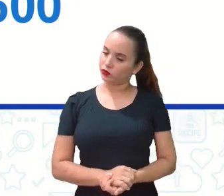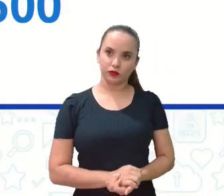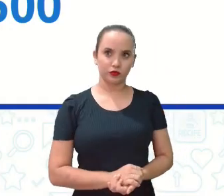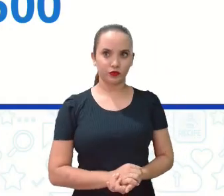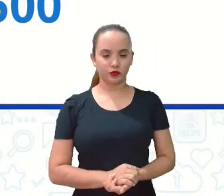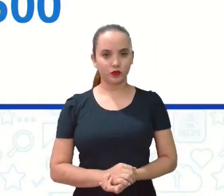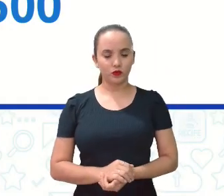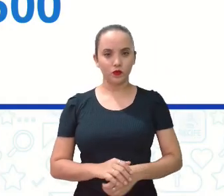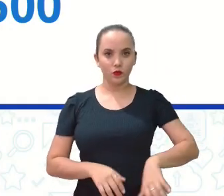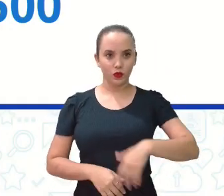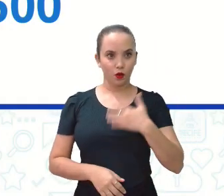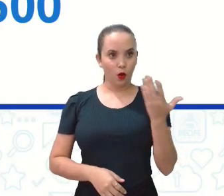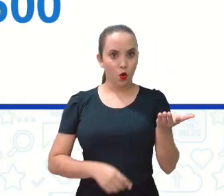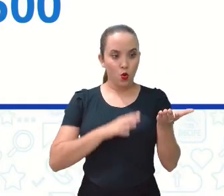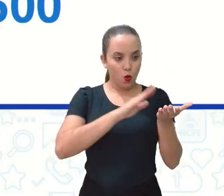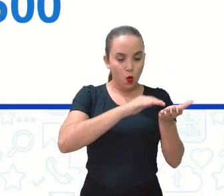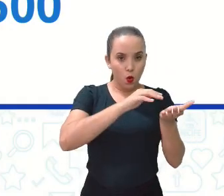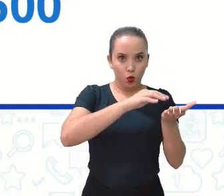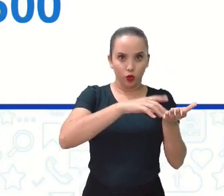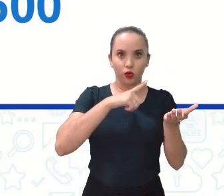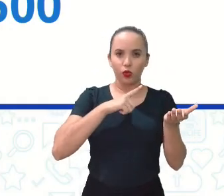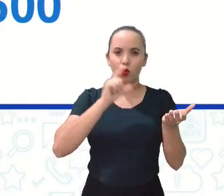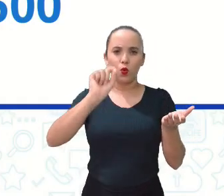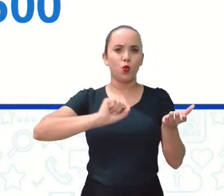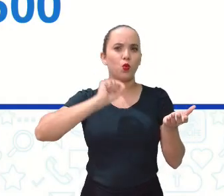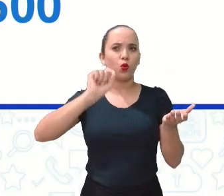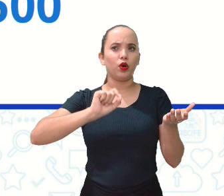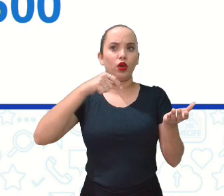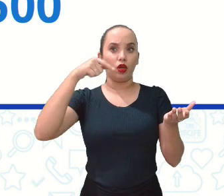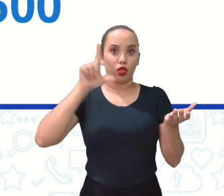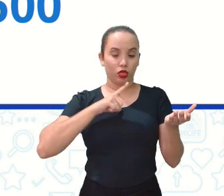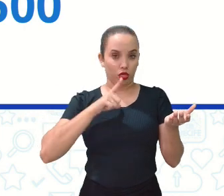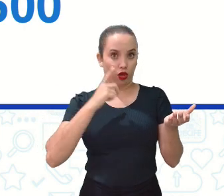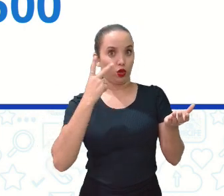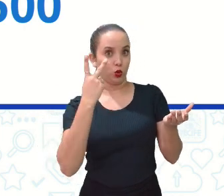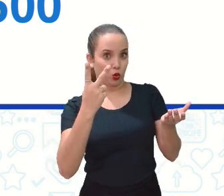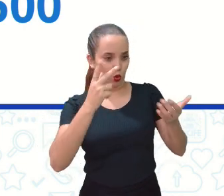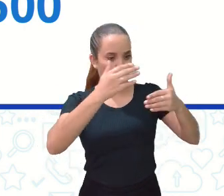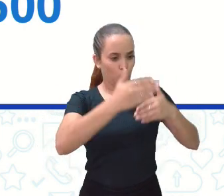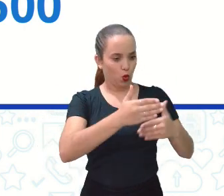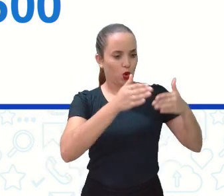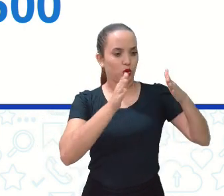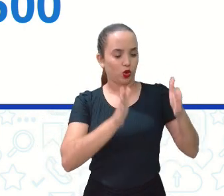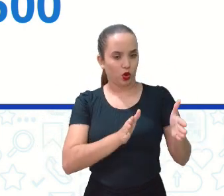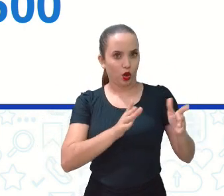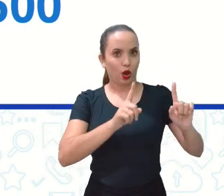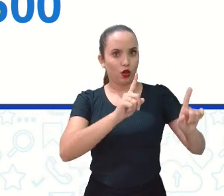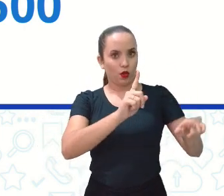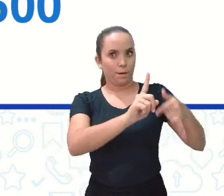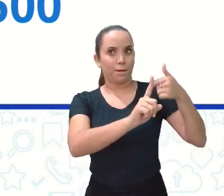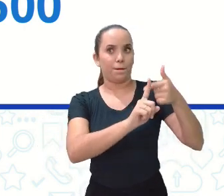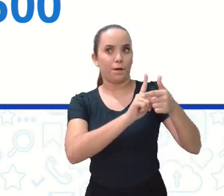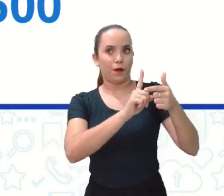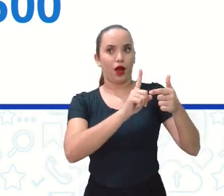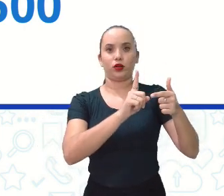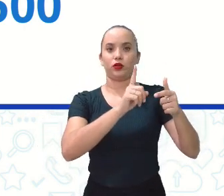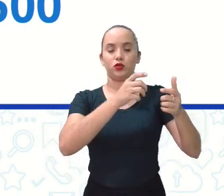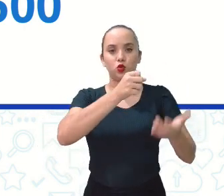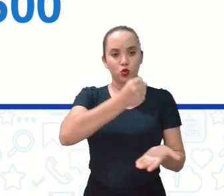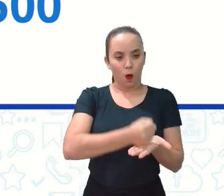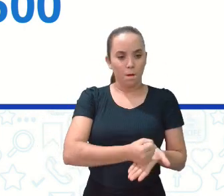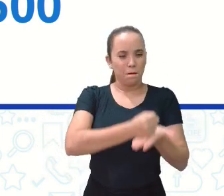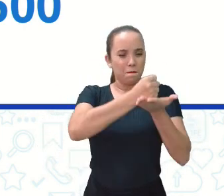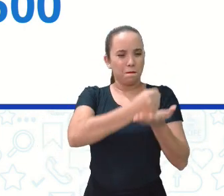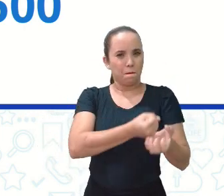lado esquerdo da balança. Eu tenho duas caixas mais um peso de 250 gramas. Do outro lado